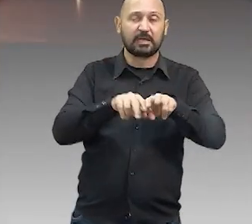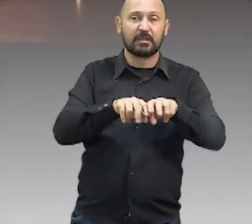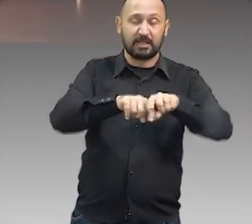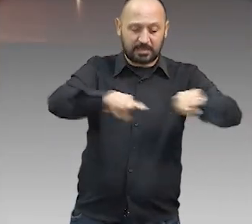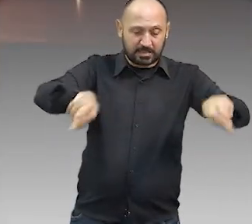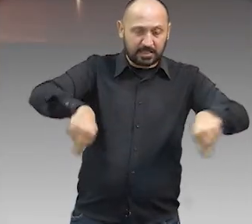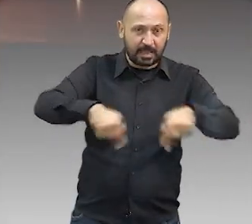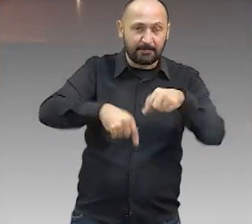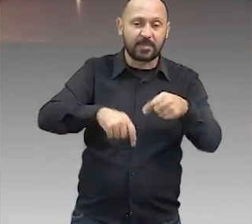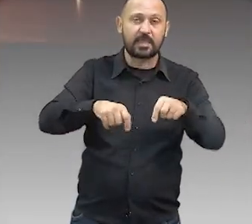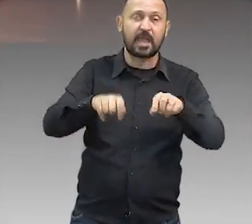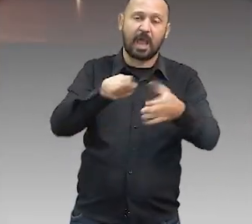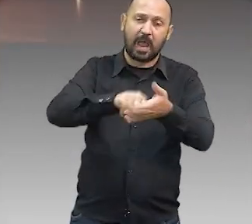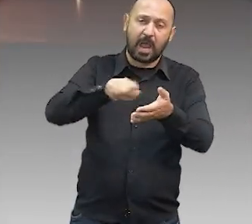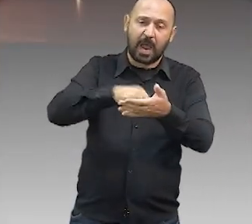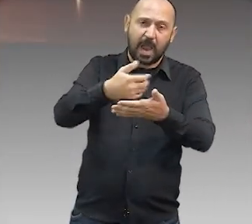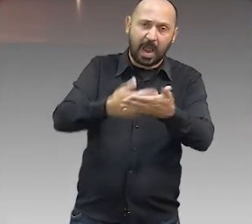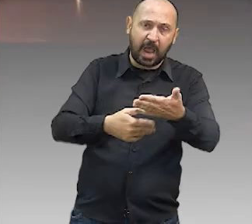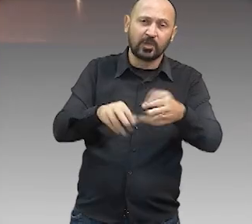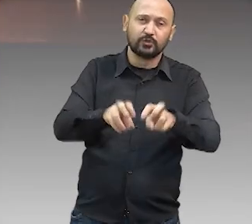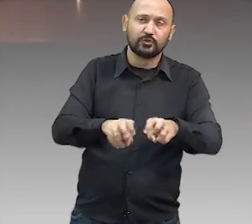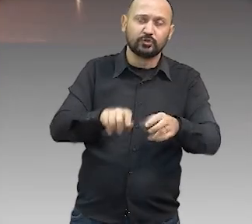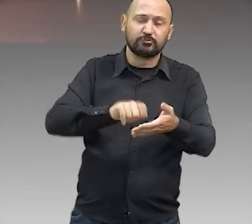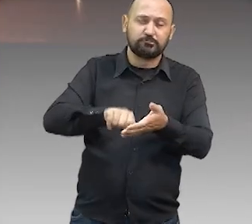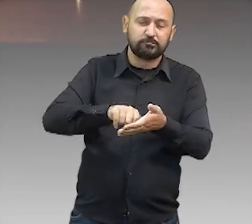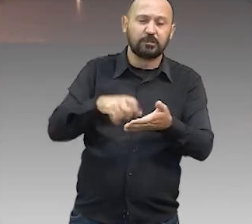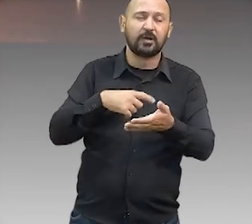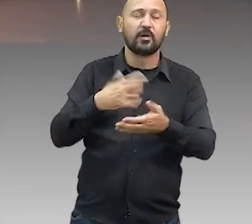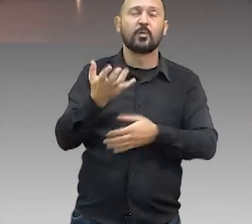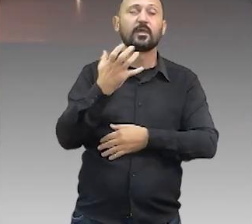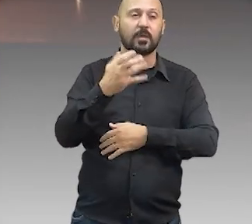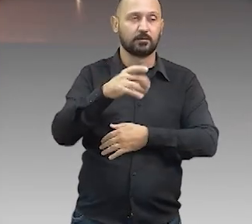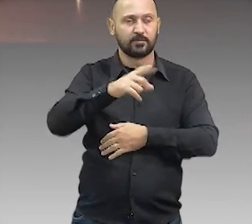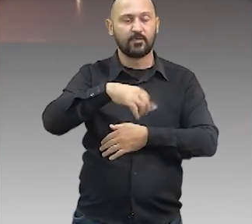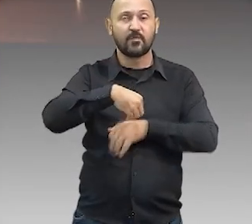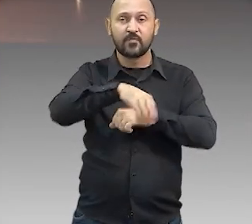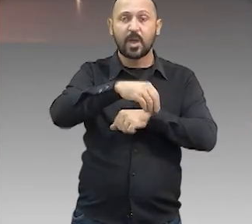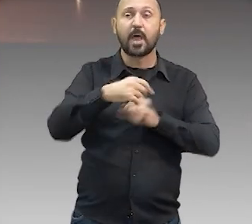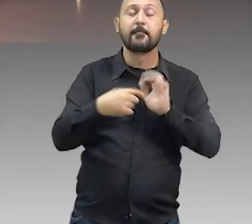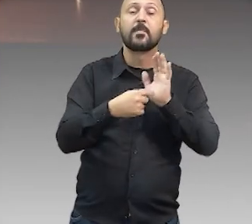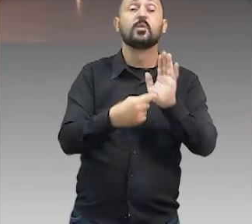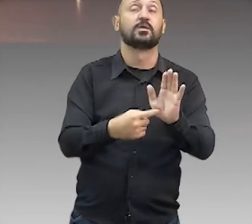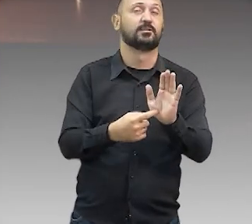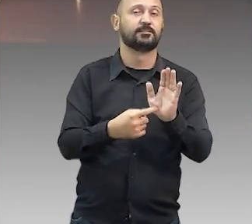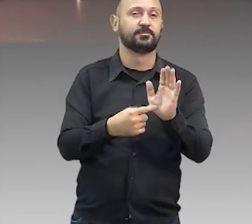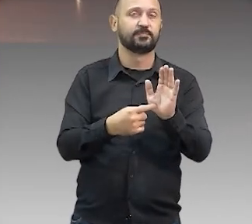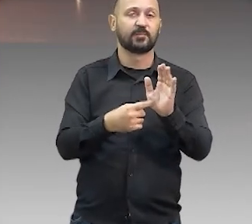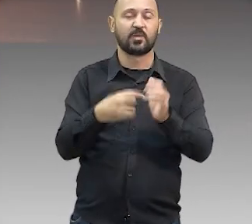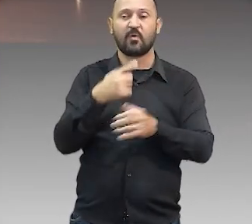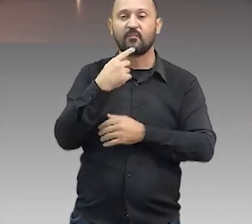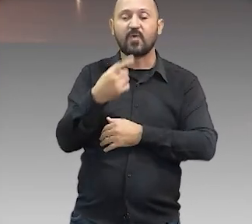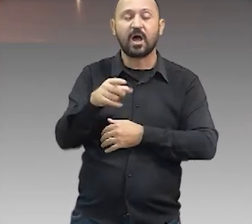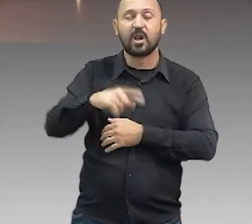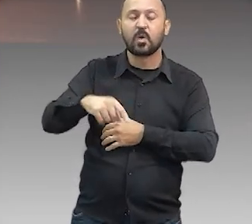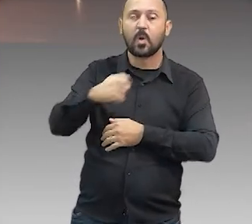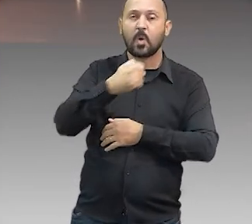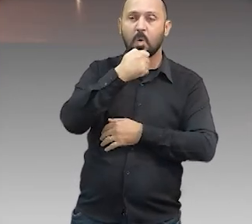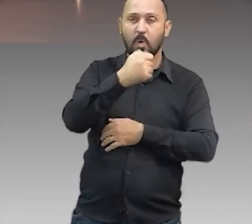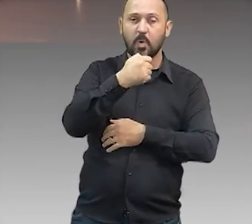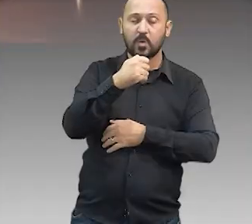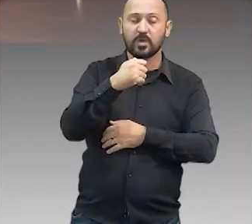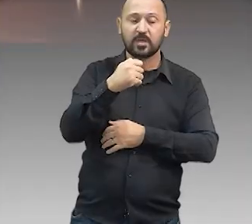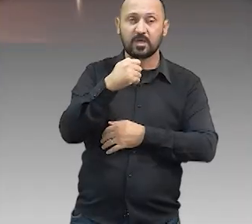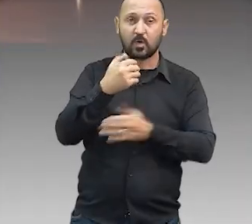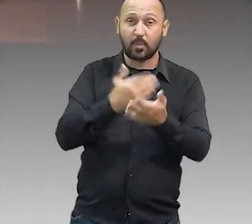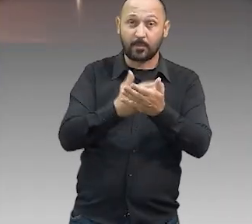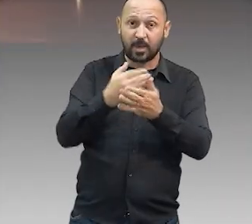todo lá, a primeira coisa que eu coloco, que eu falo com os repórteres que vão para lá, é essa preocupação